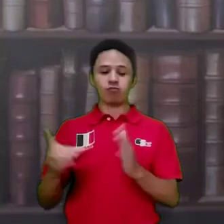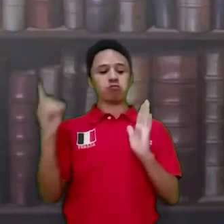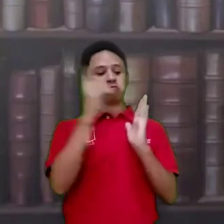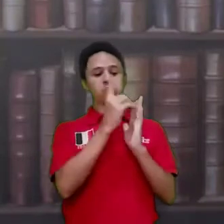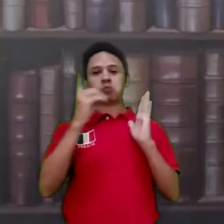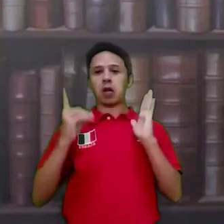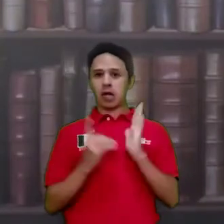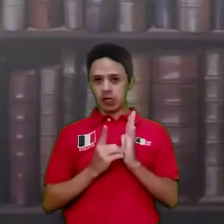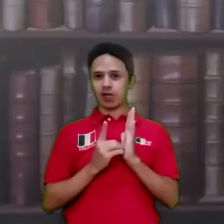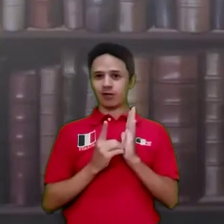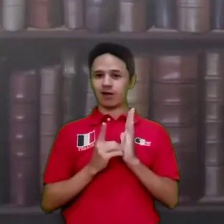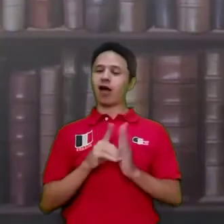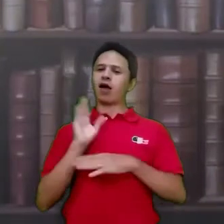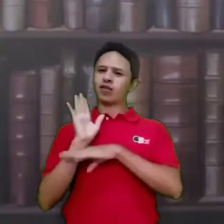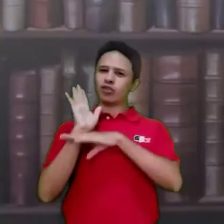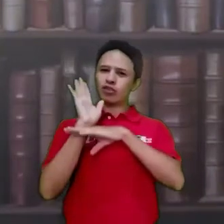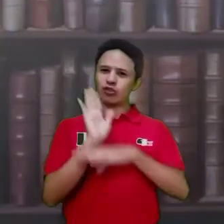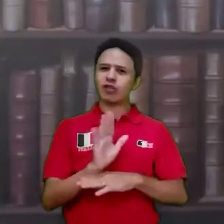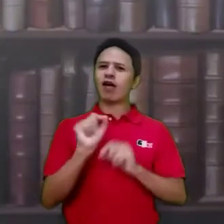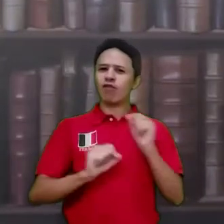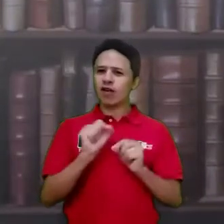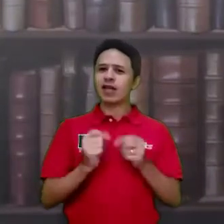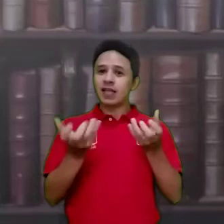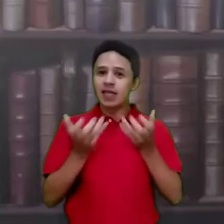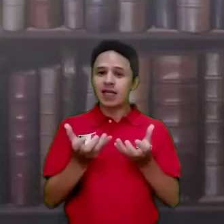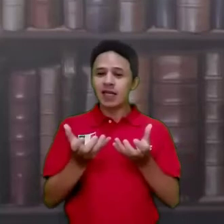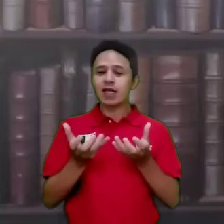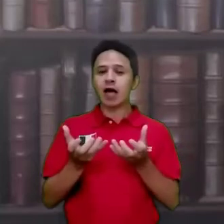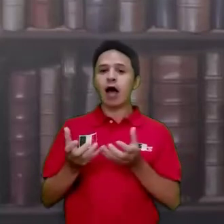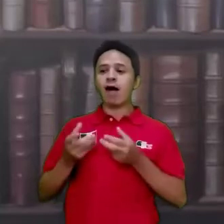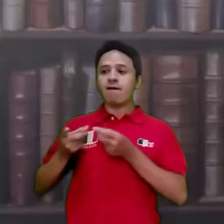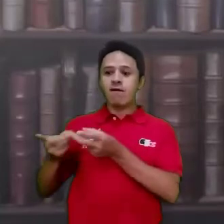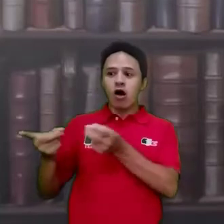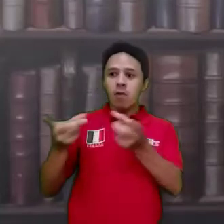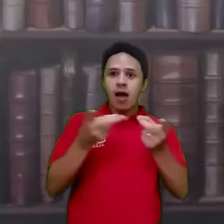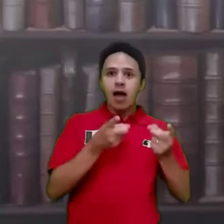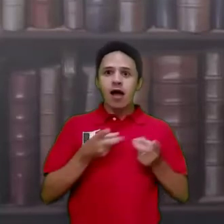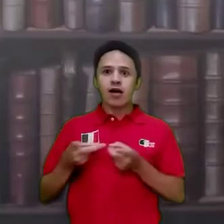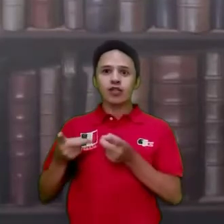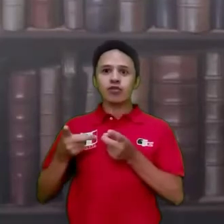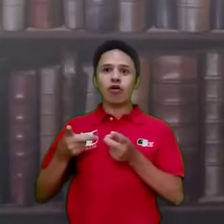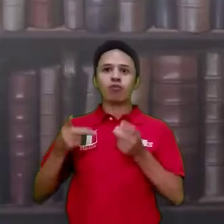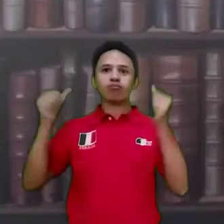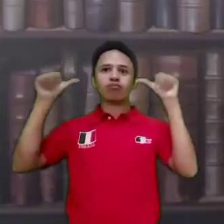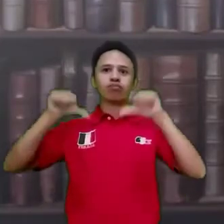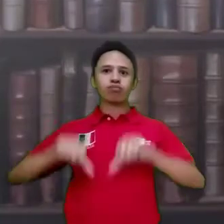Decretos que procuravam enfraquecer o comércio marítimo holandês